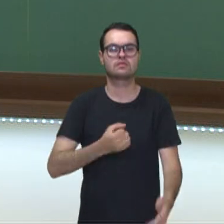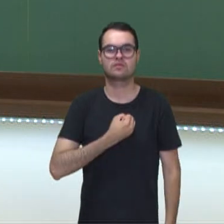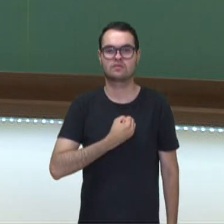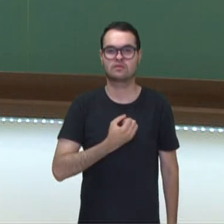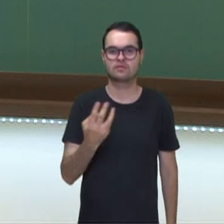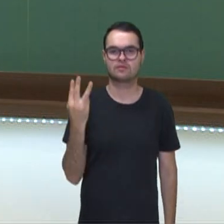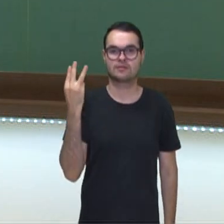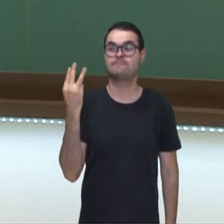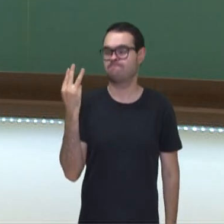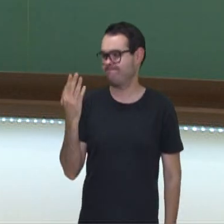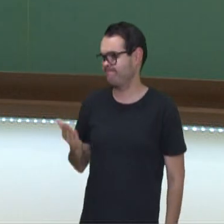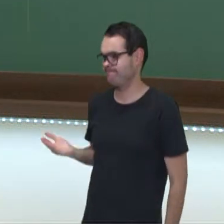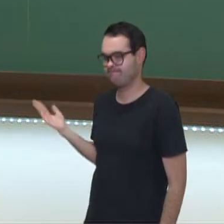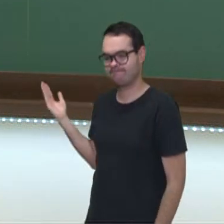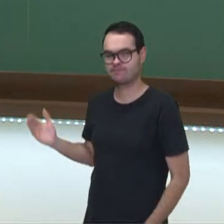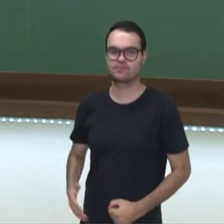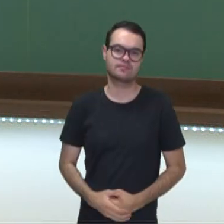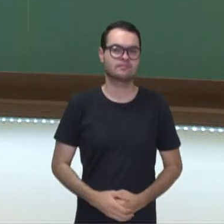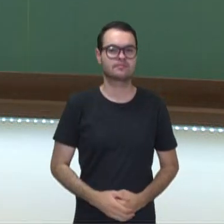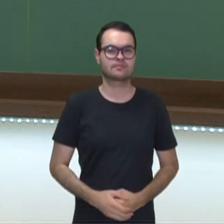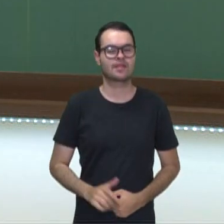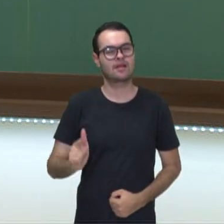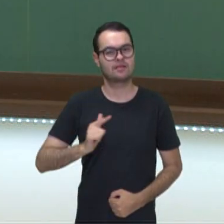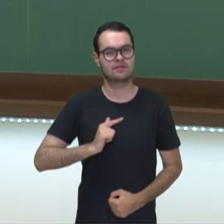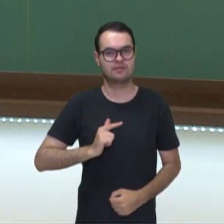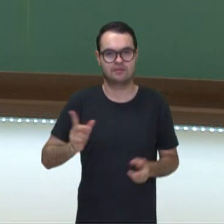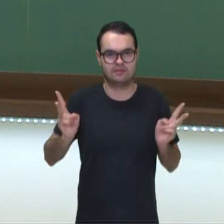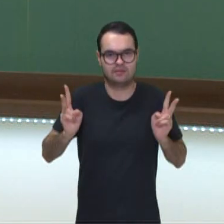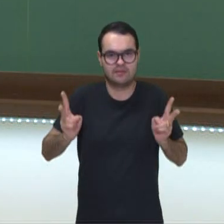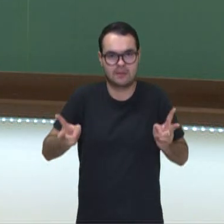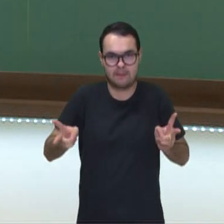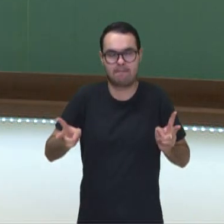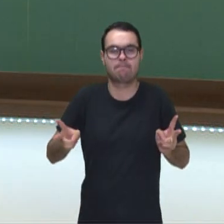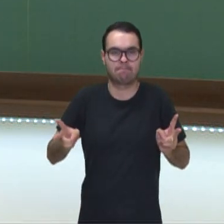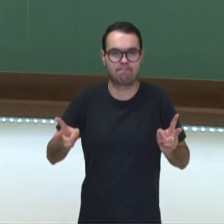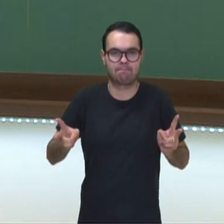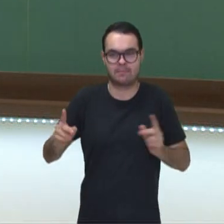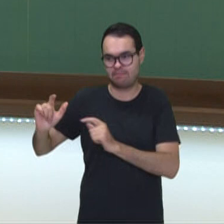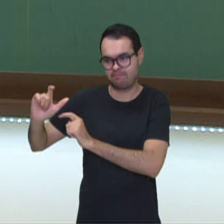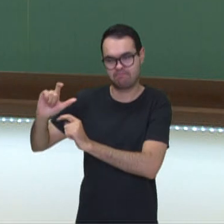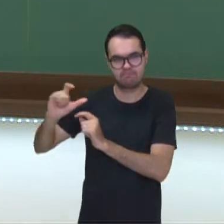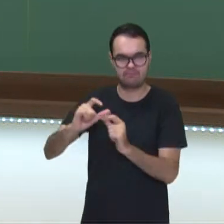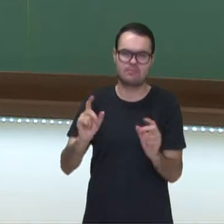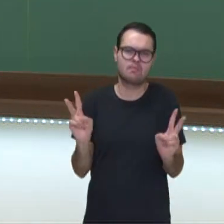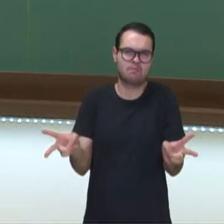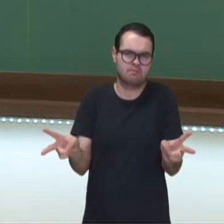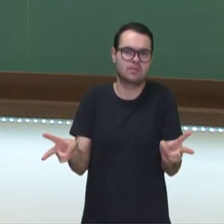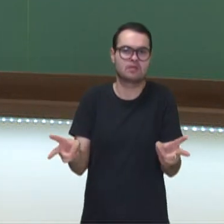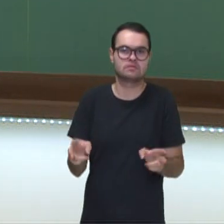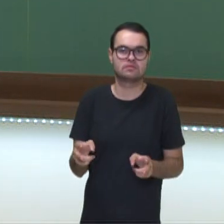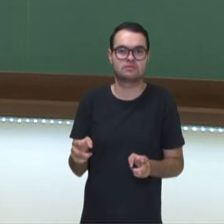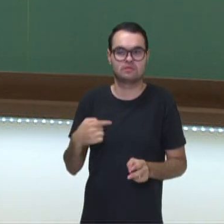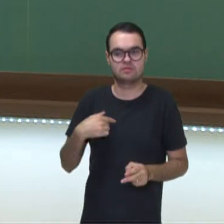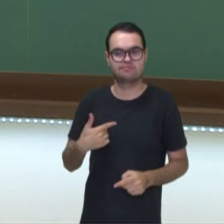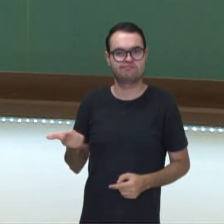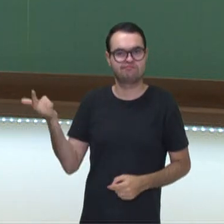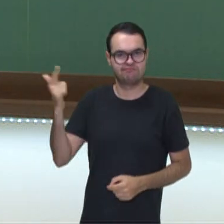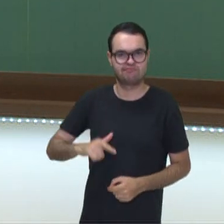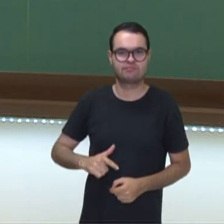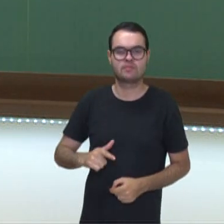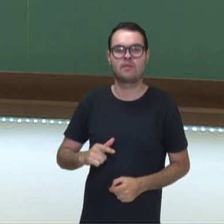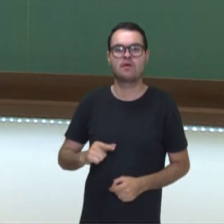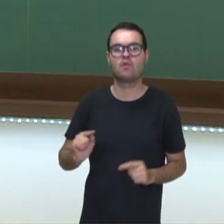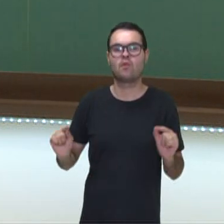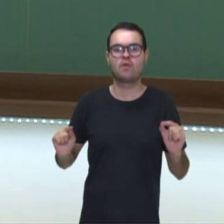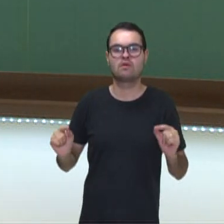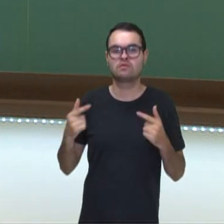3, finalmente, Vocês têm aqui a mesma tirinha, Observem, eu repito, atentem à linguagem